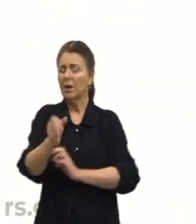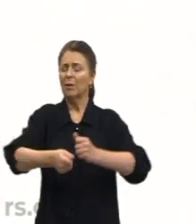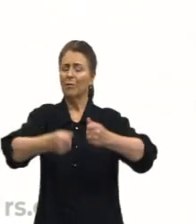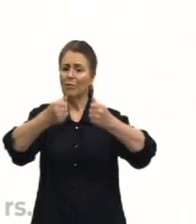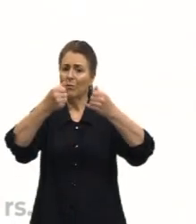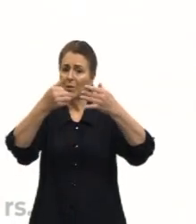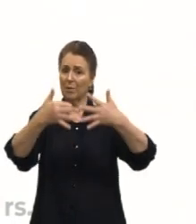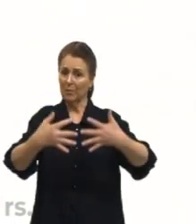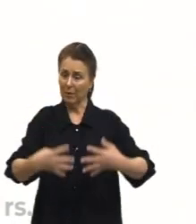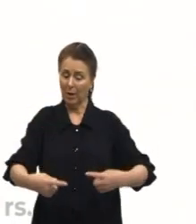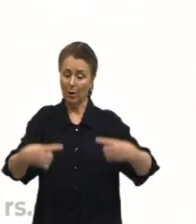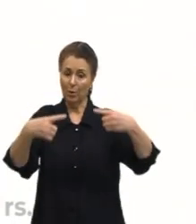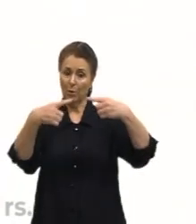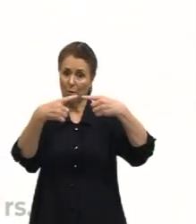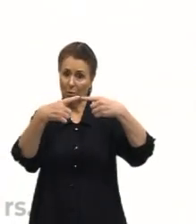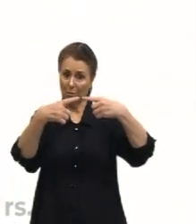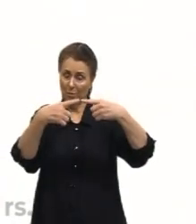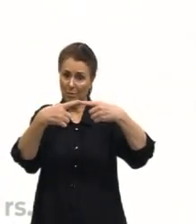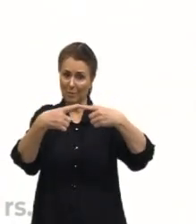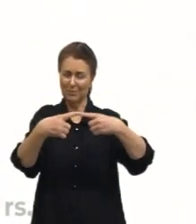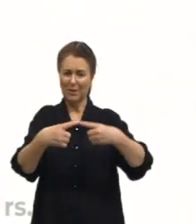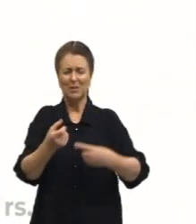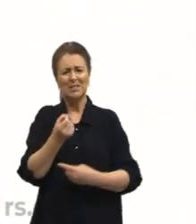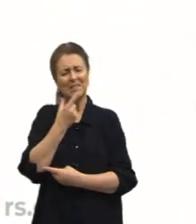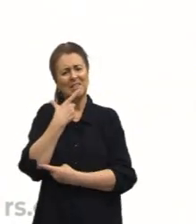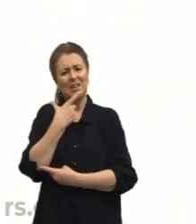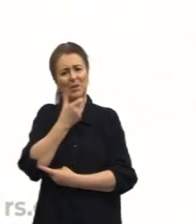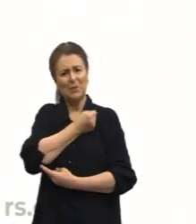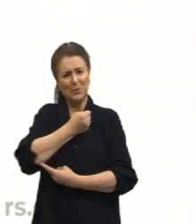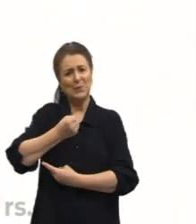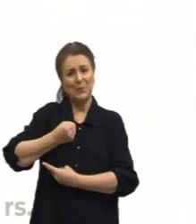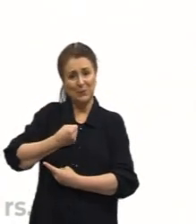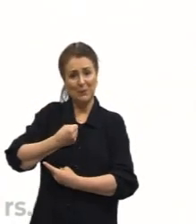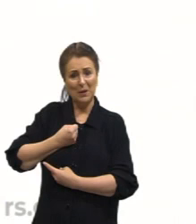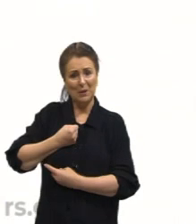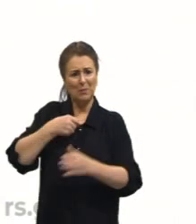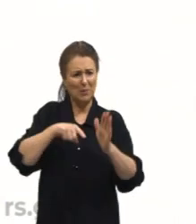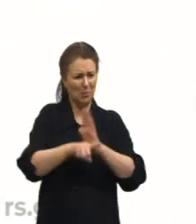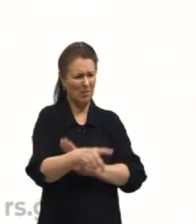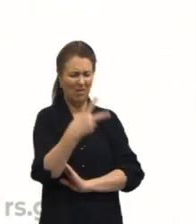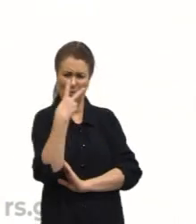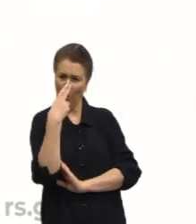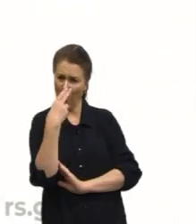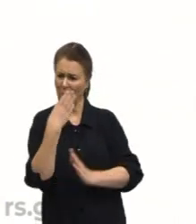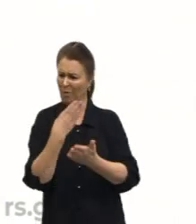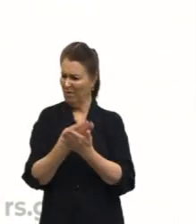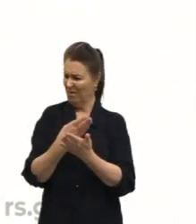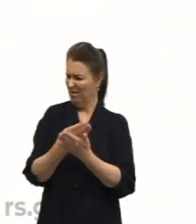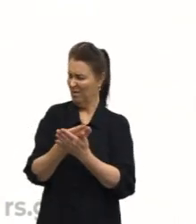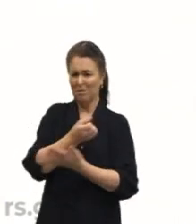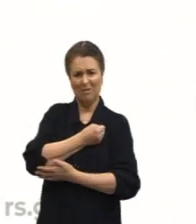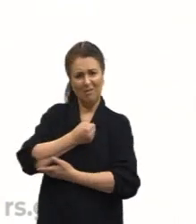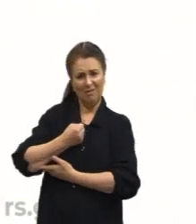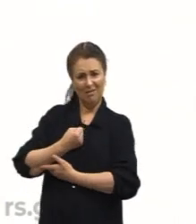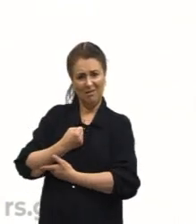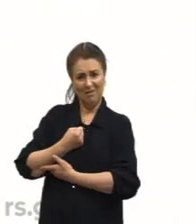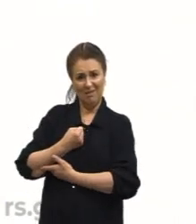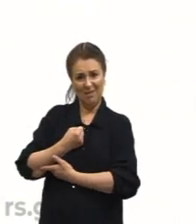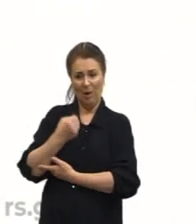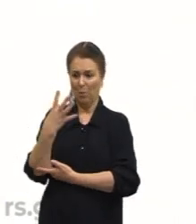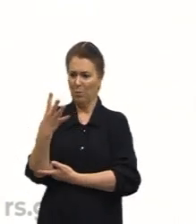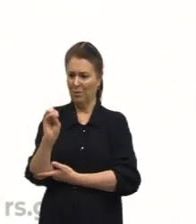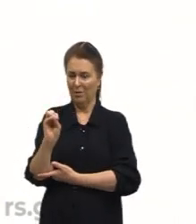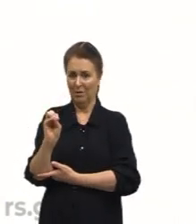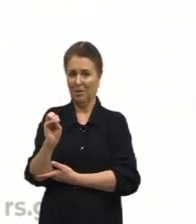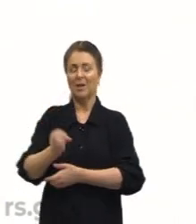né dialogar eu até achei engraçado que bateu o número da questão o número da aula né da aula número 40 que vai falar isso sobre a